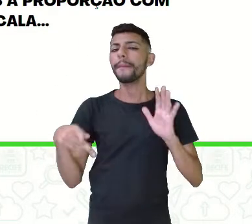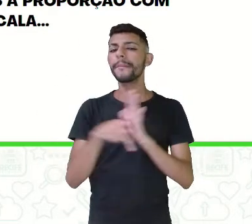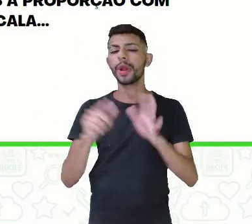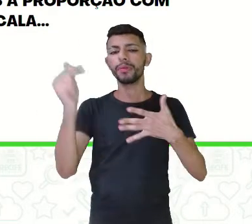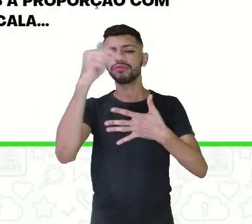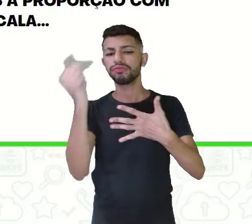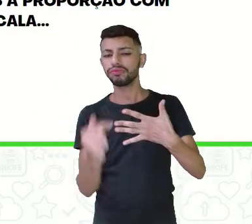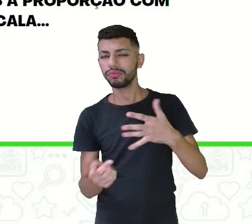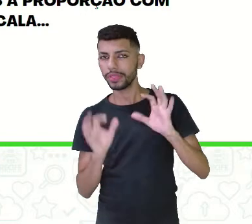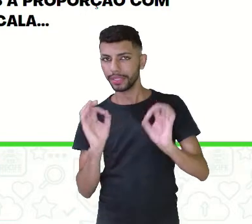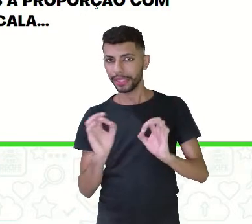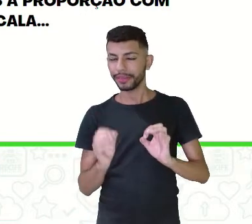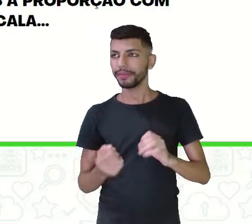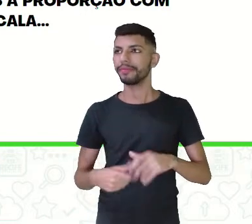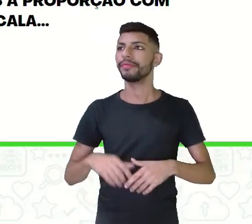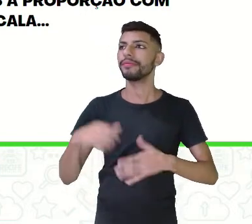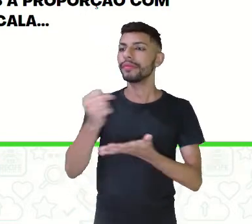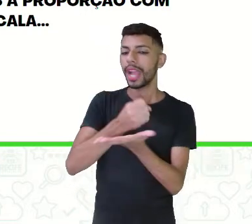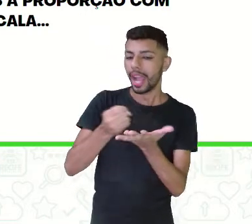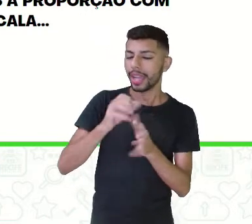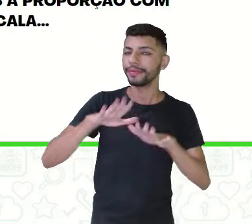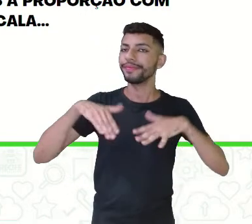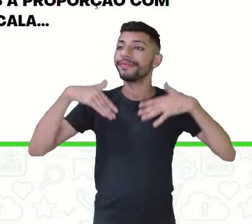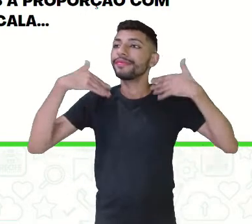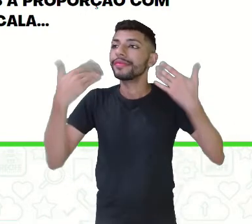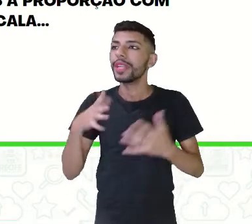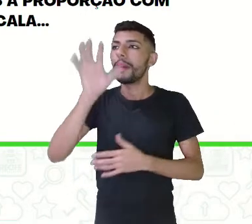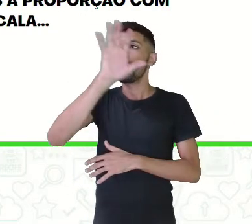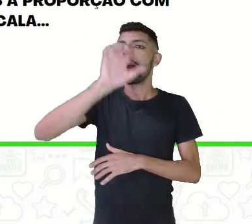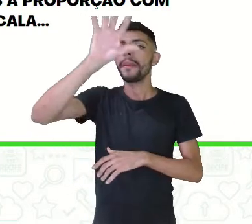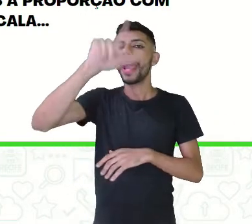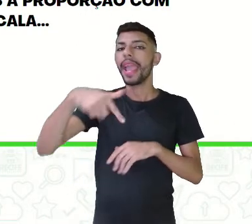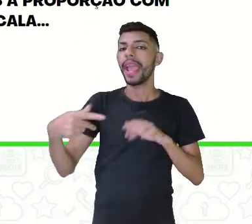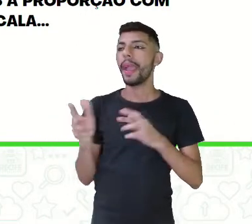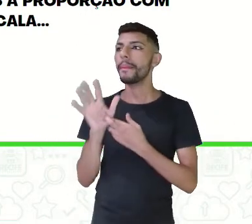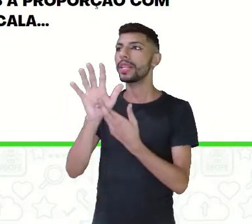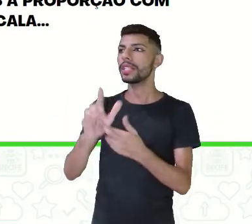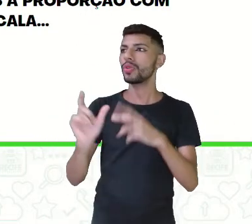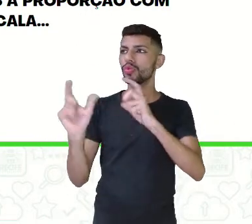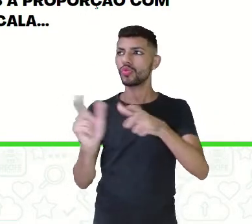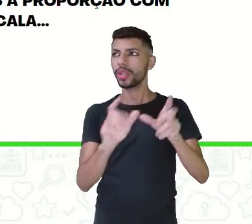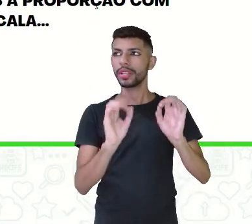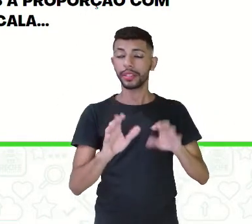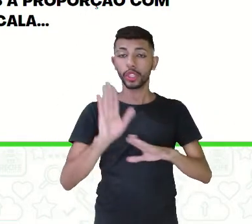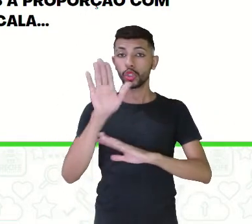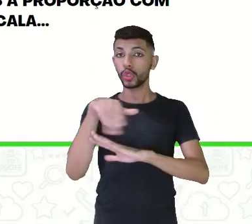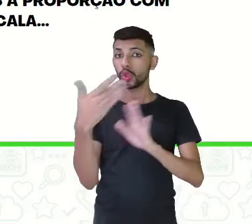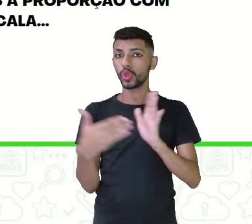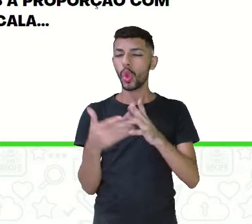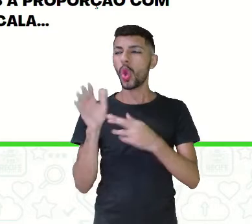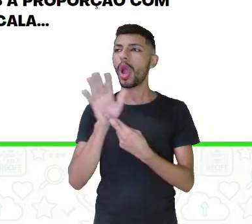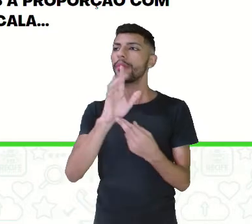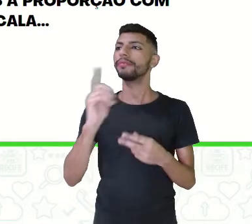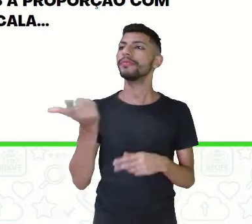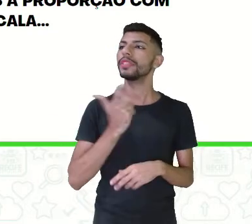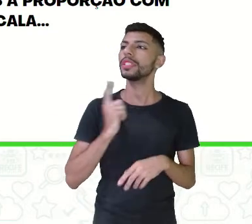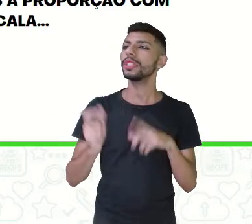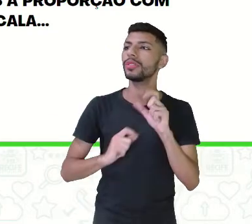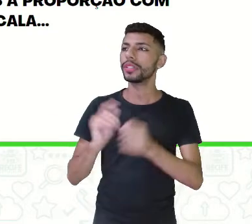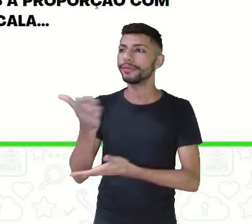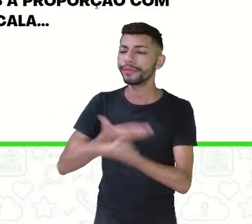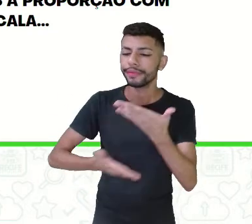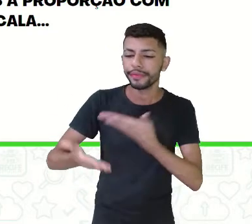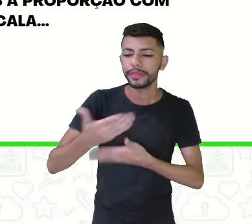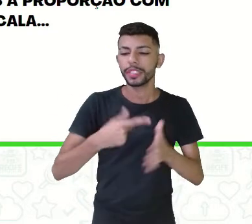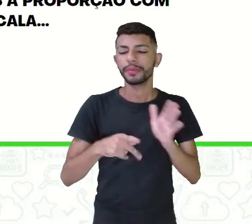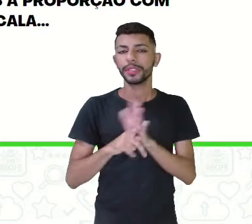do mapa. O mapa é uma representação dos lugares. Toda representação mantém uma certa relação